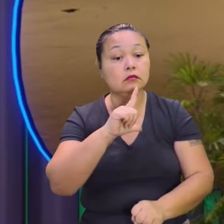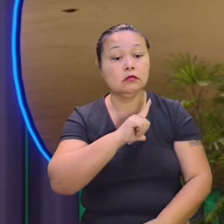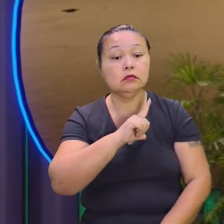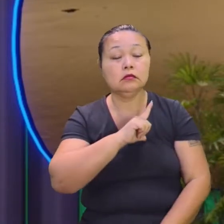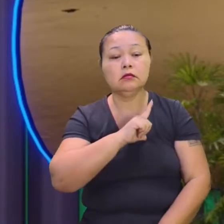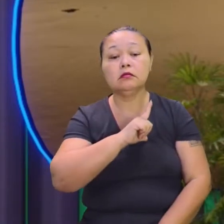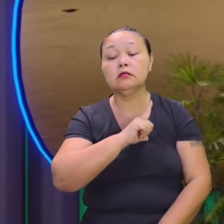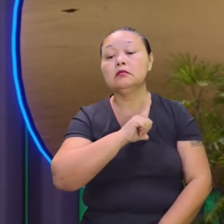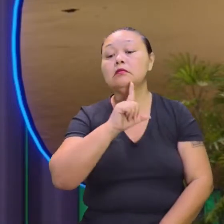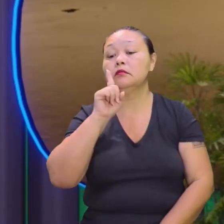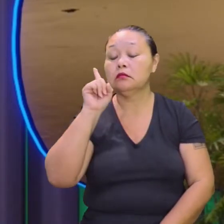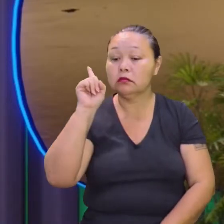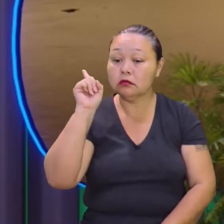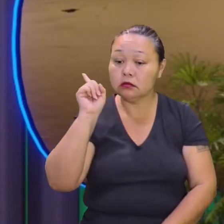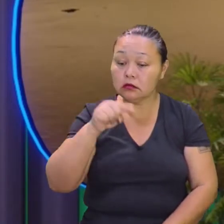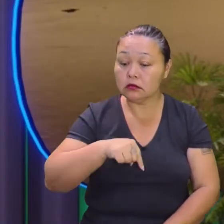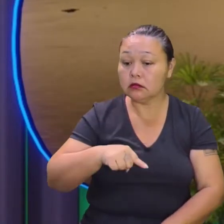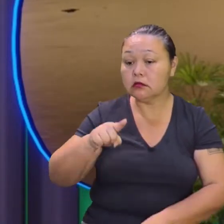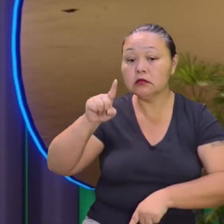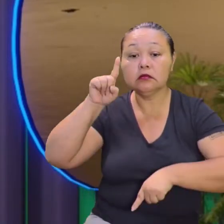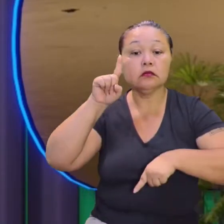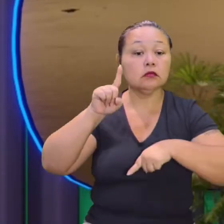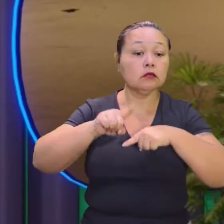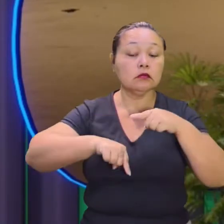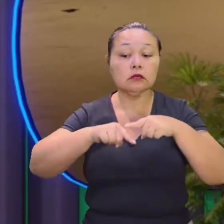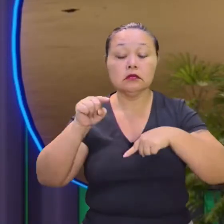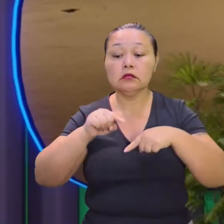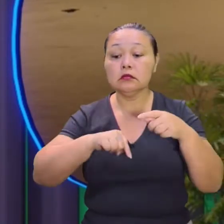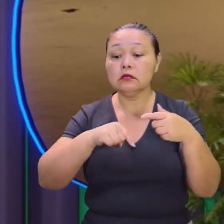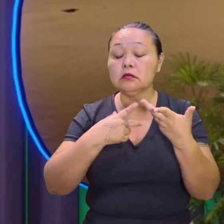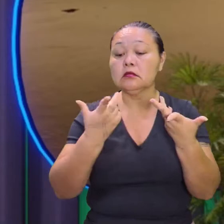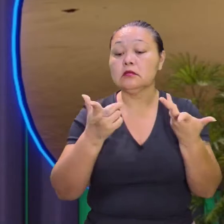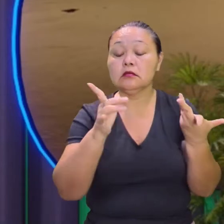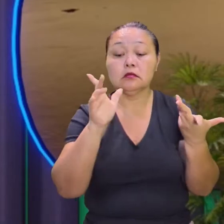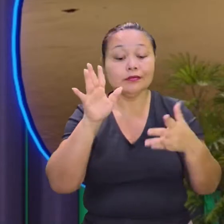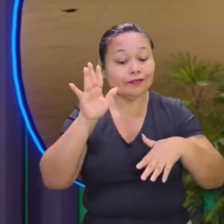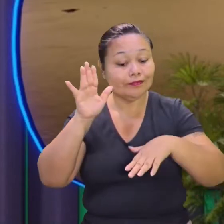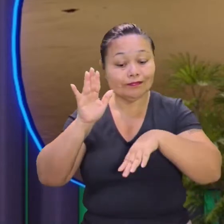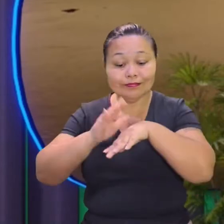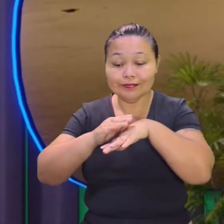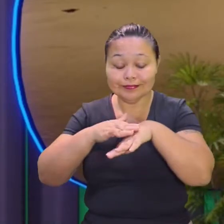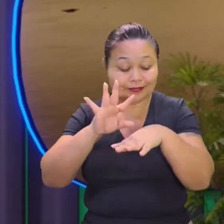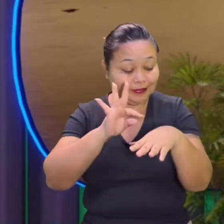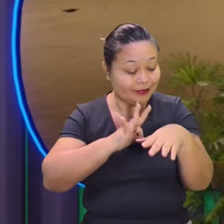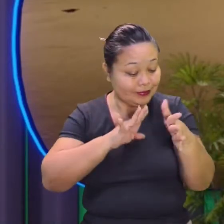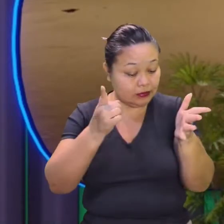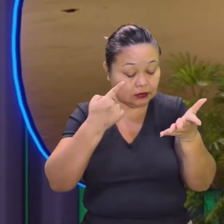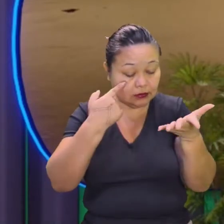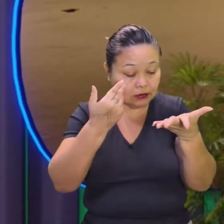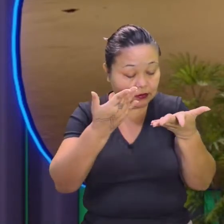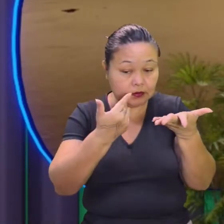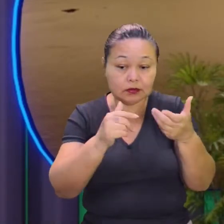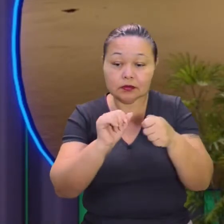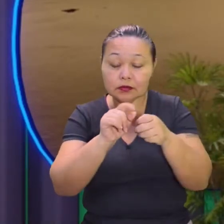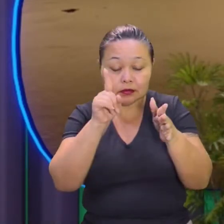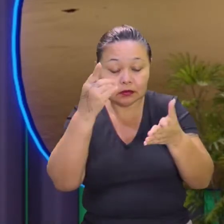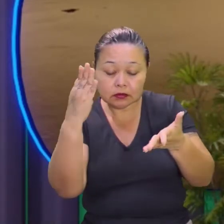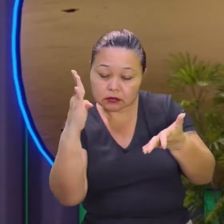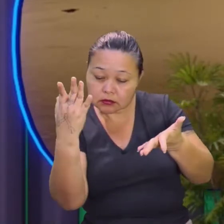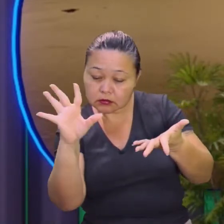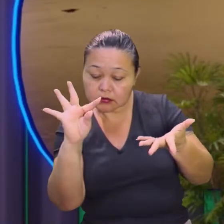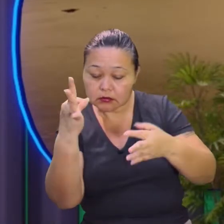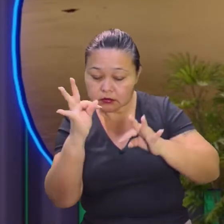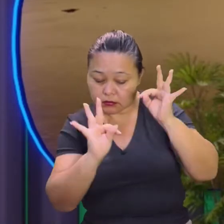uma grande produtividade, porque ele é mais técnico, ele é mais